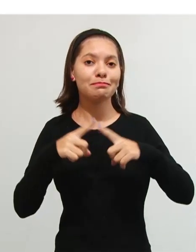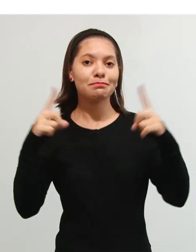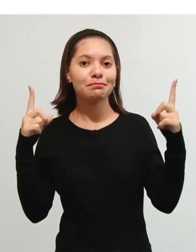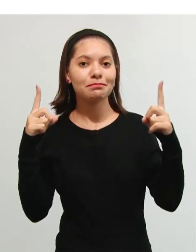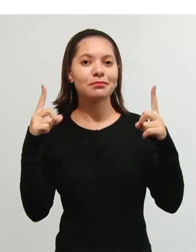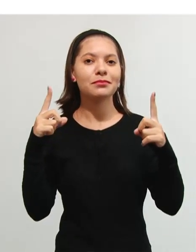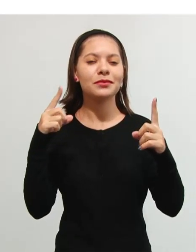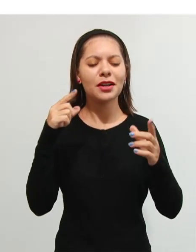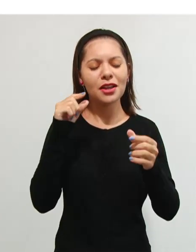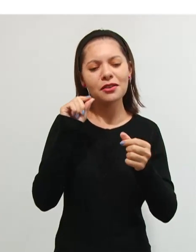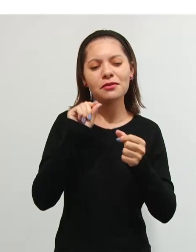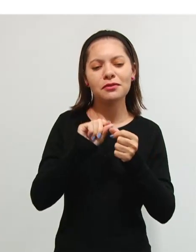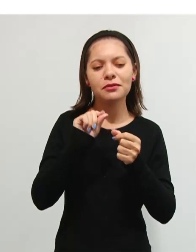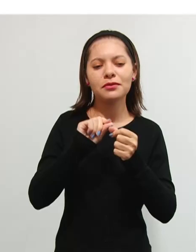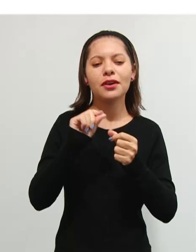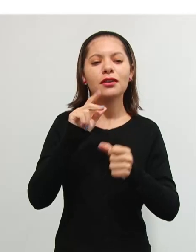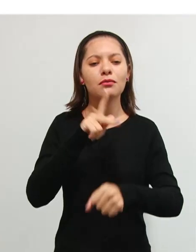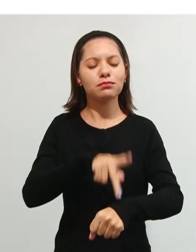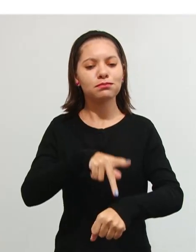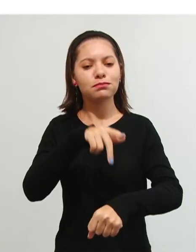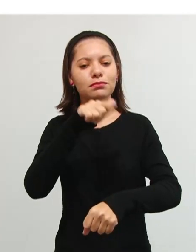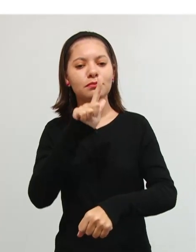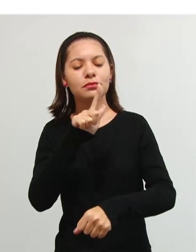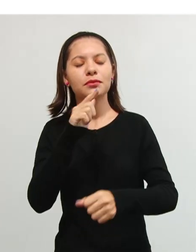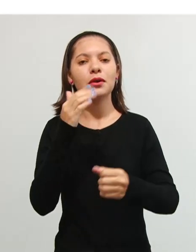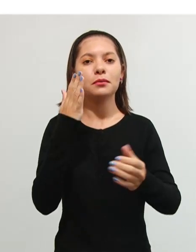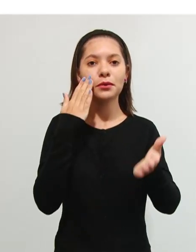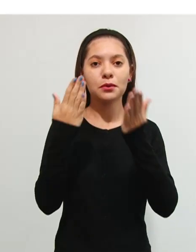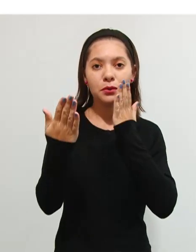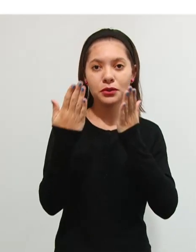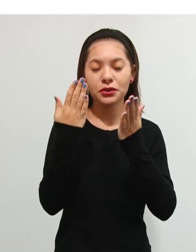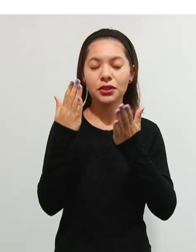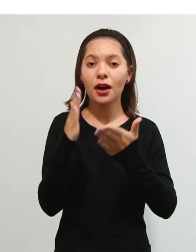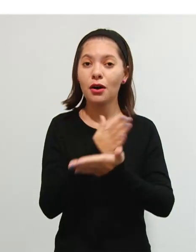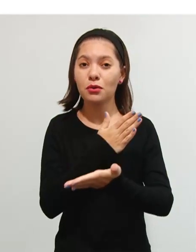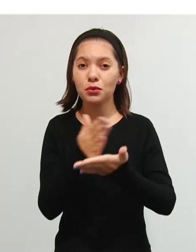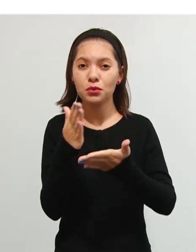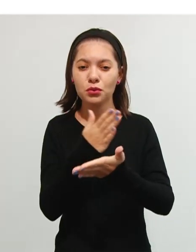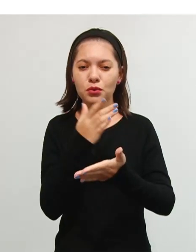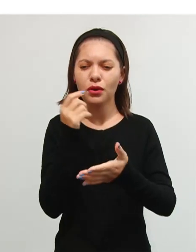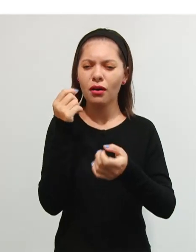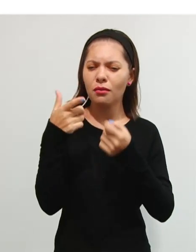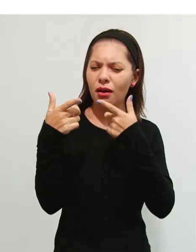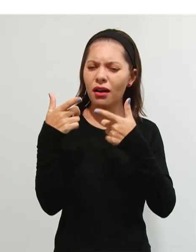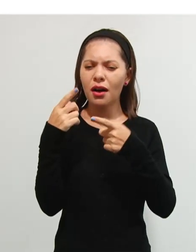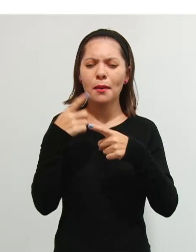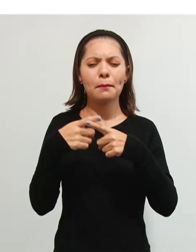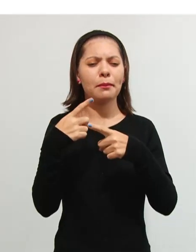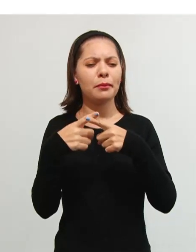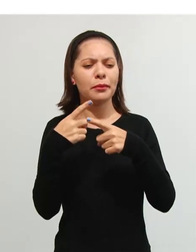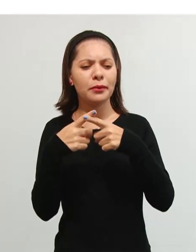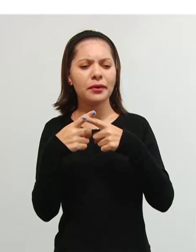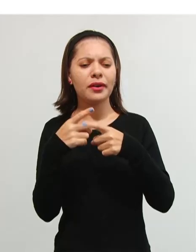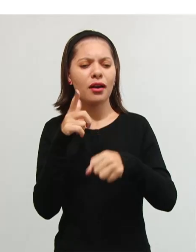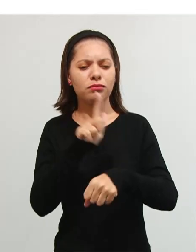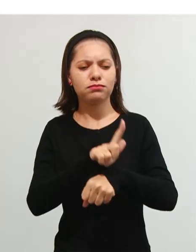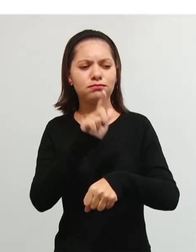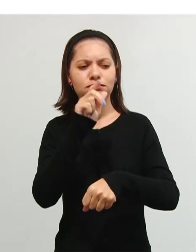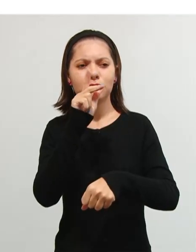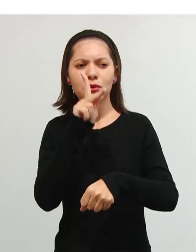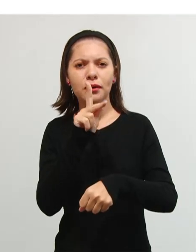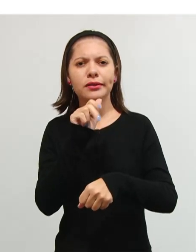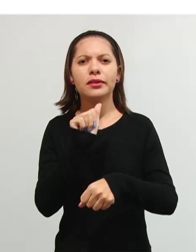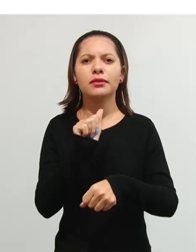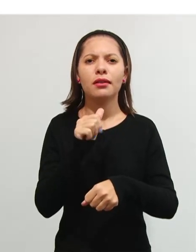ele fazendo uma pós-graduação em psicologia, alguns começaram a comentar por que ele fez essa pós-graduação em psicologia se ele